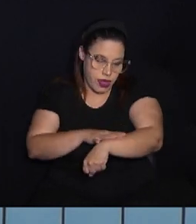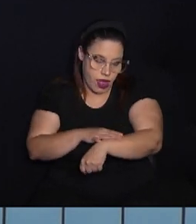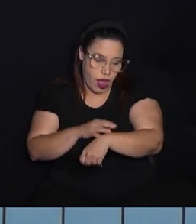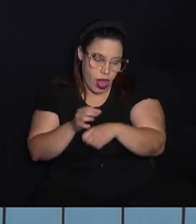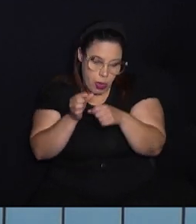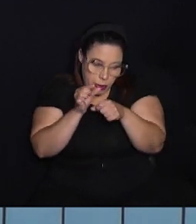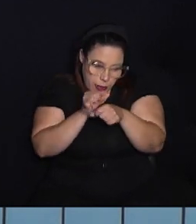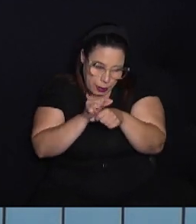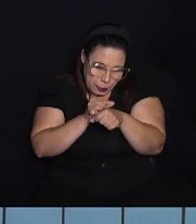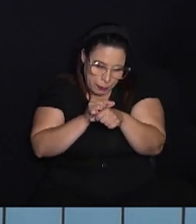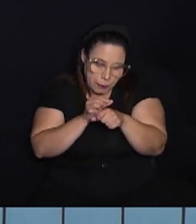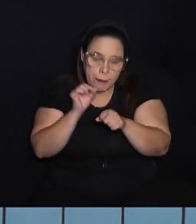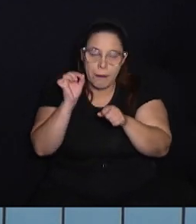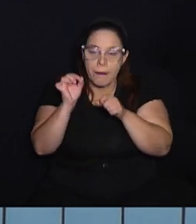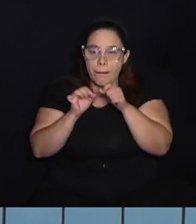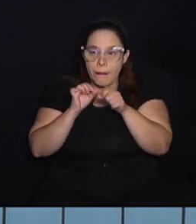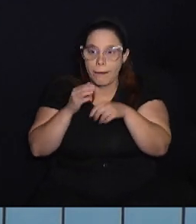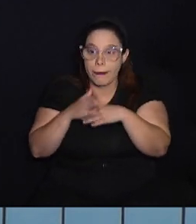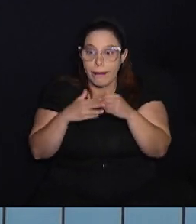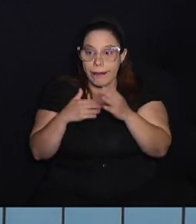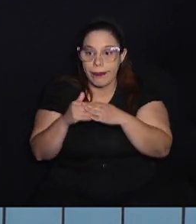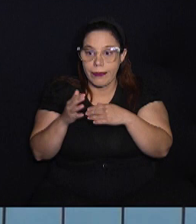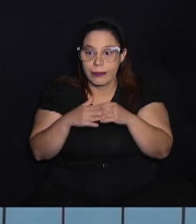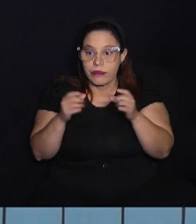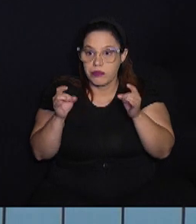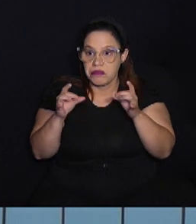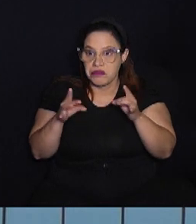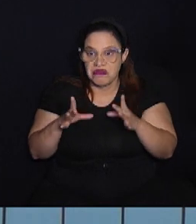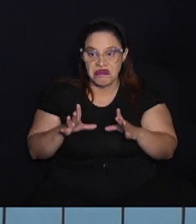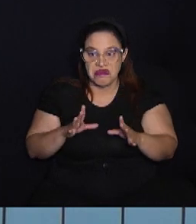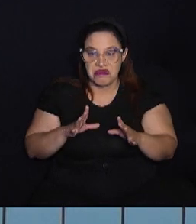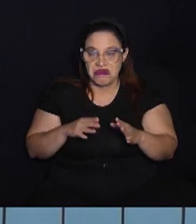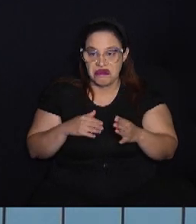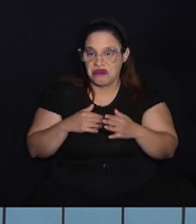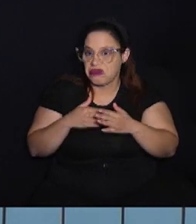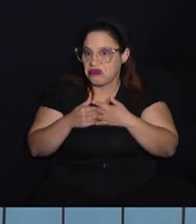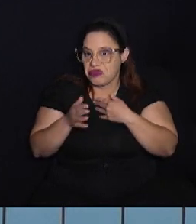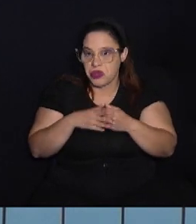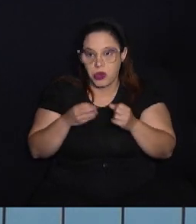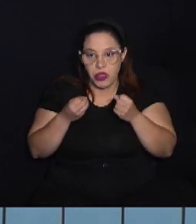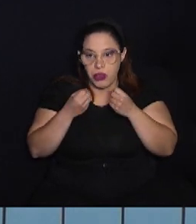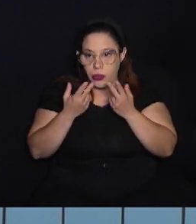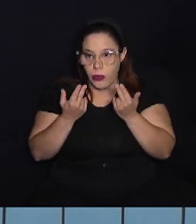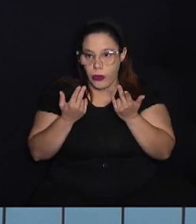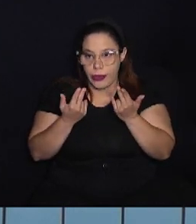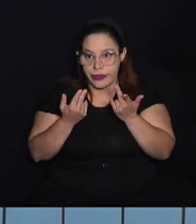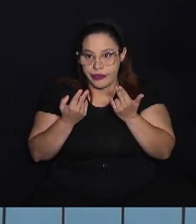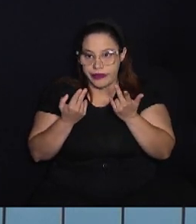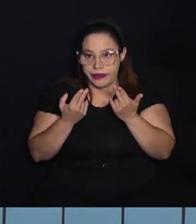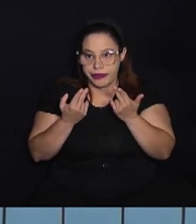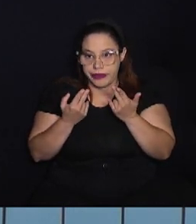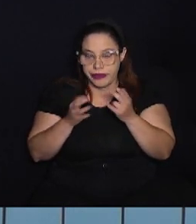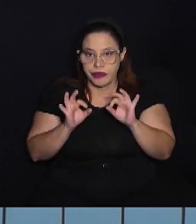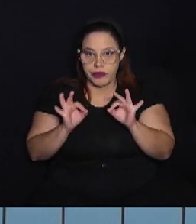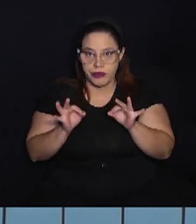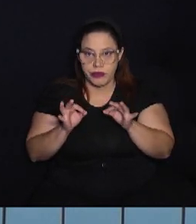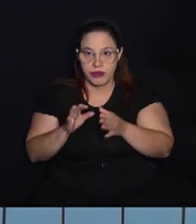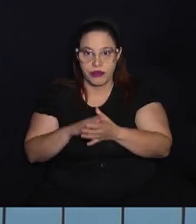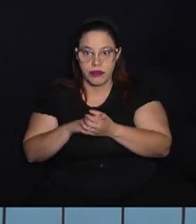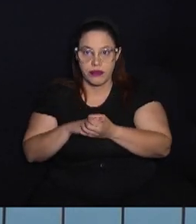fina, tem algum também tratamento específico ou é praticamente tudo igual? É o mesmo, é padronizado,